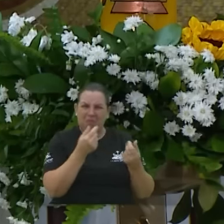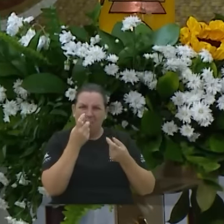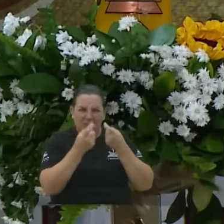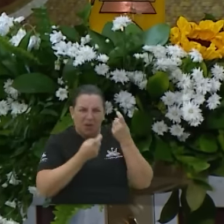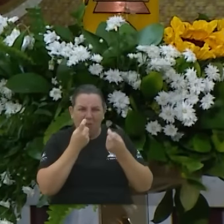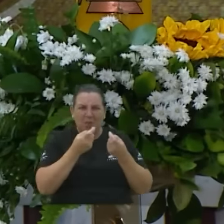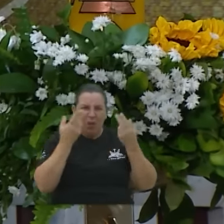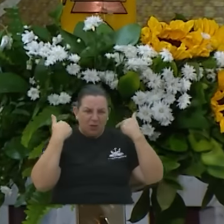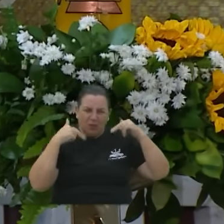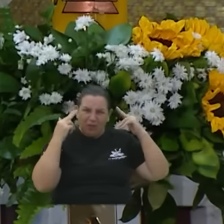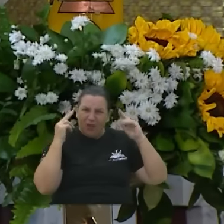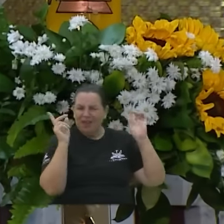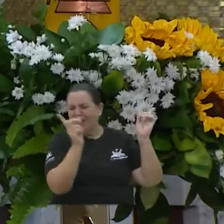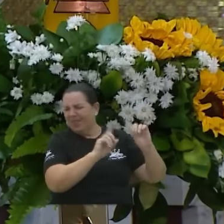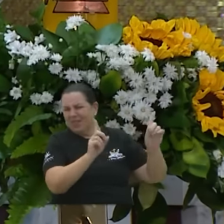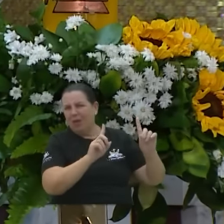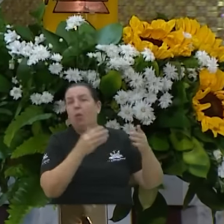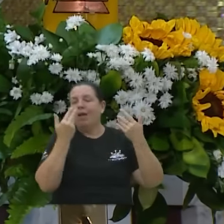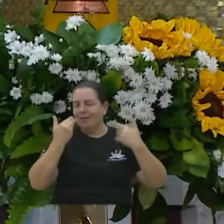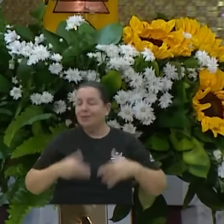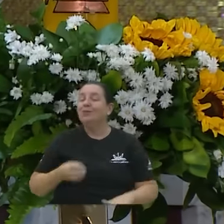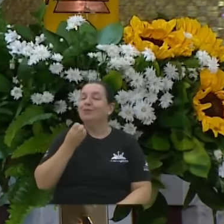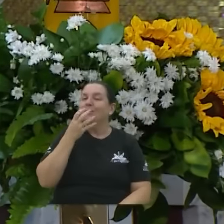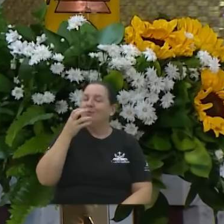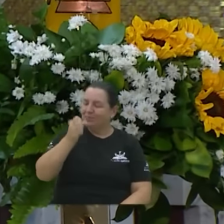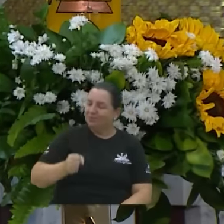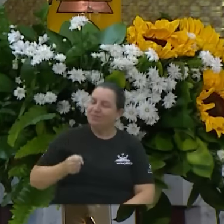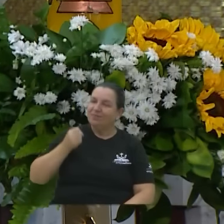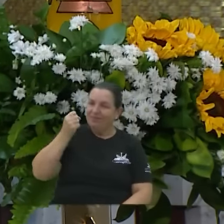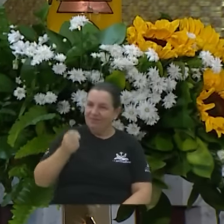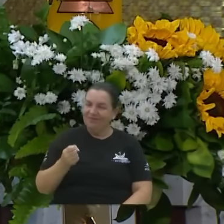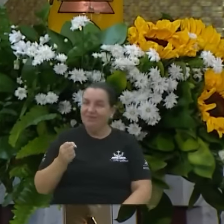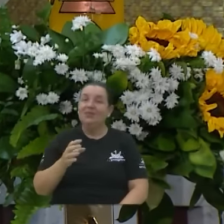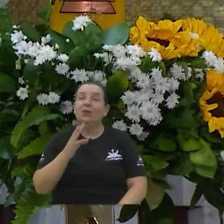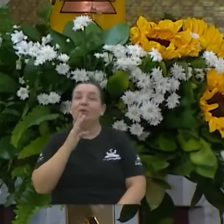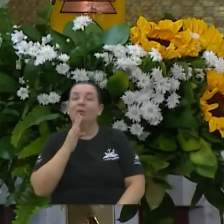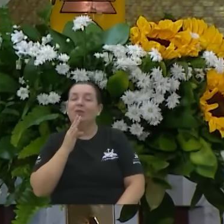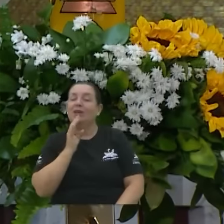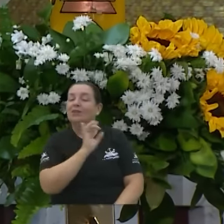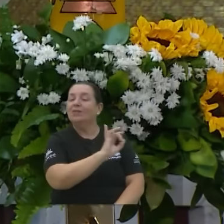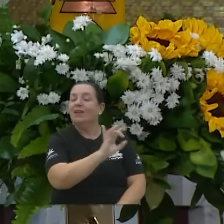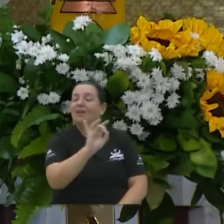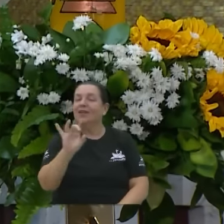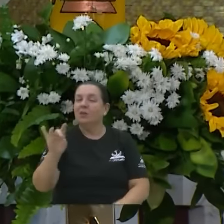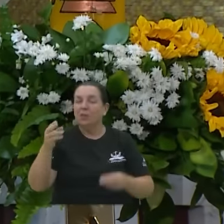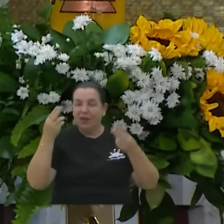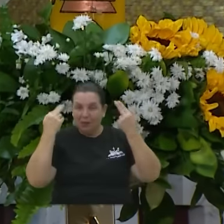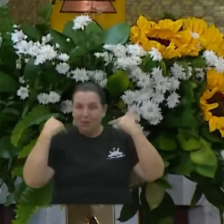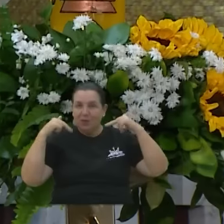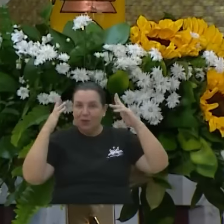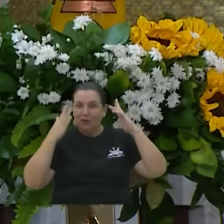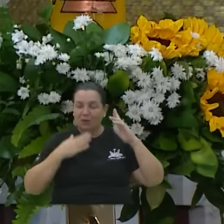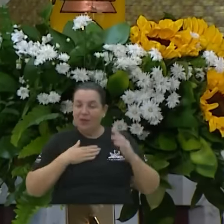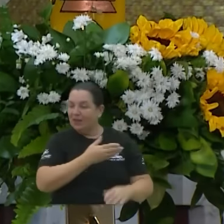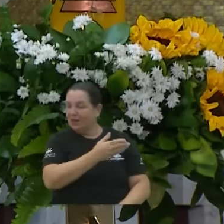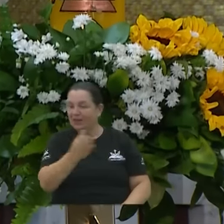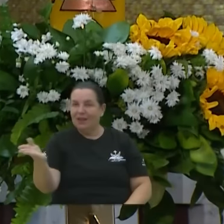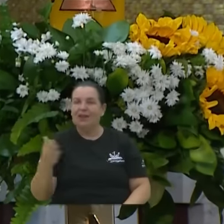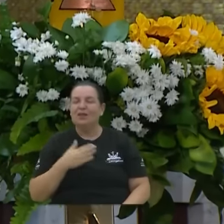Eu sou o bom pastor. Conheço as minhas ovelhas e elas me